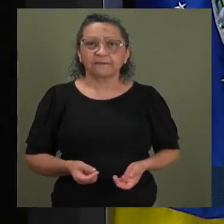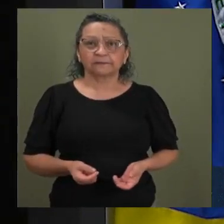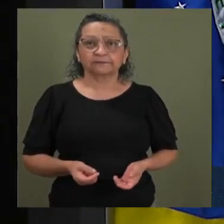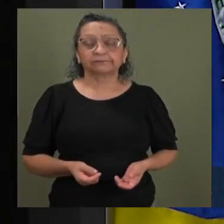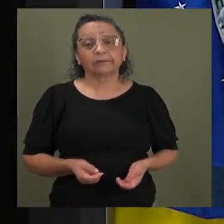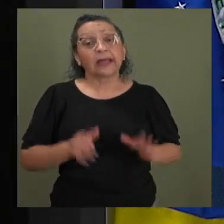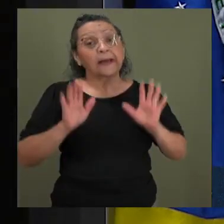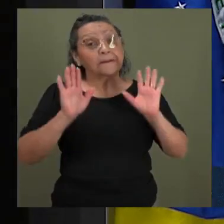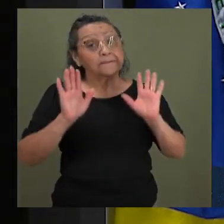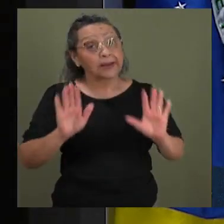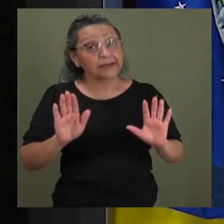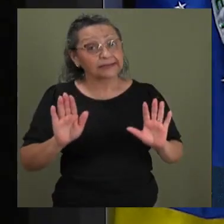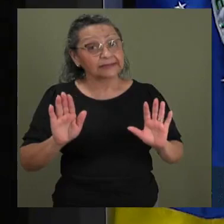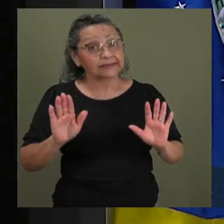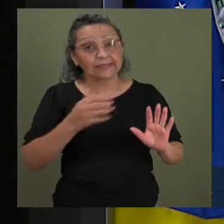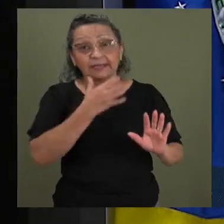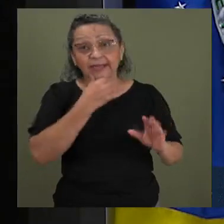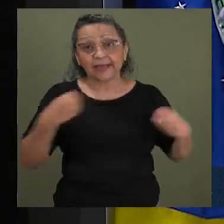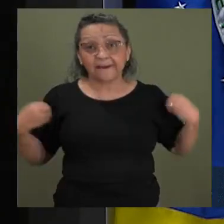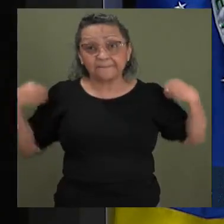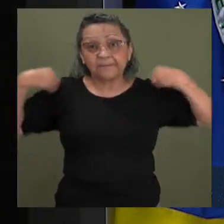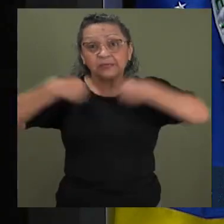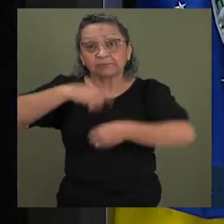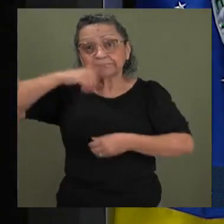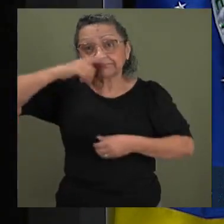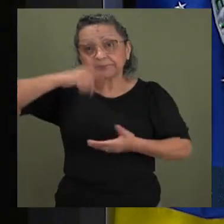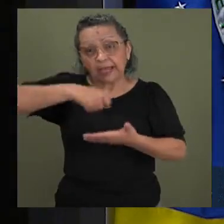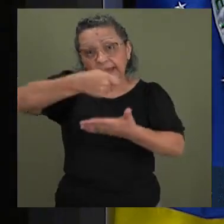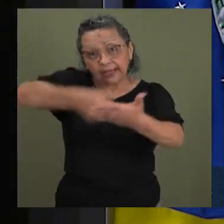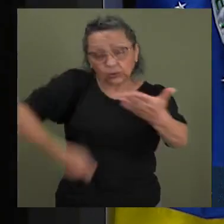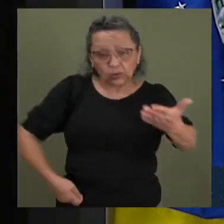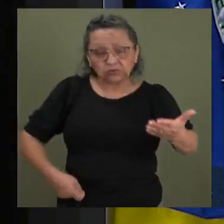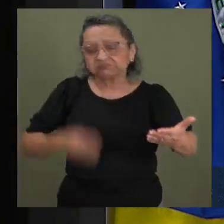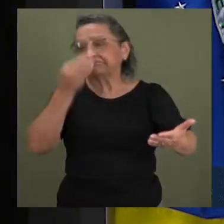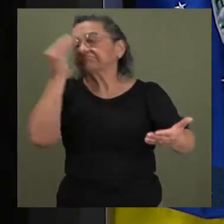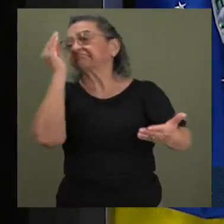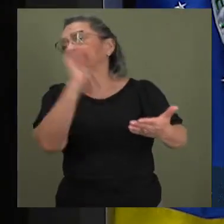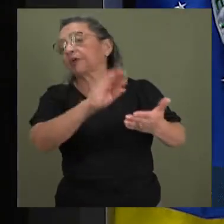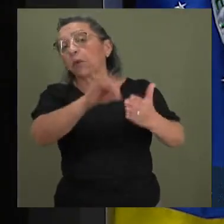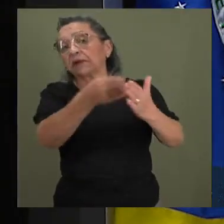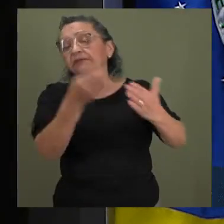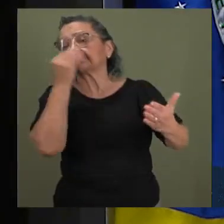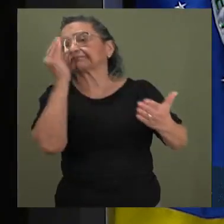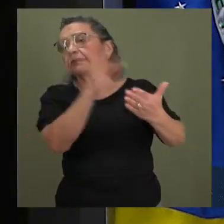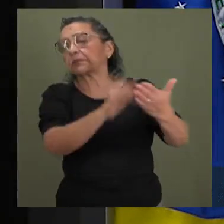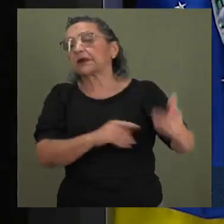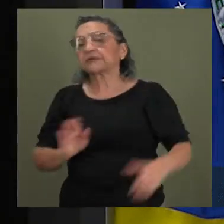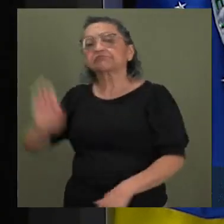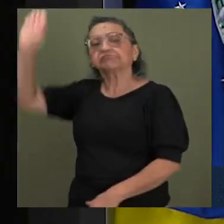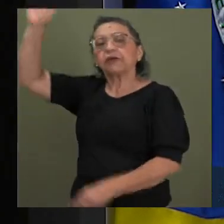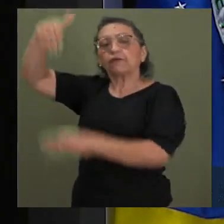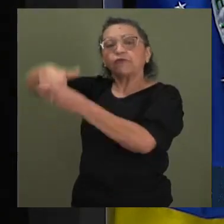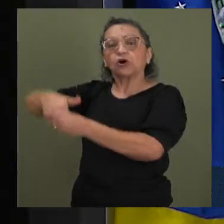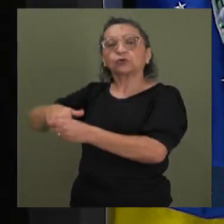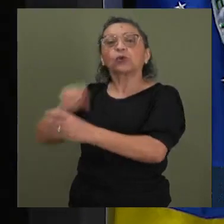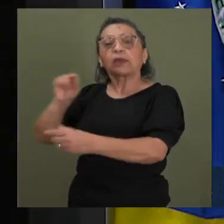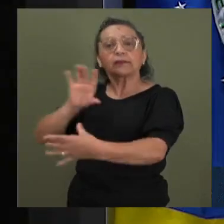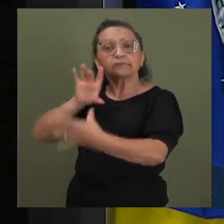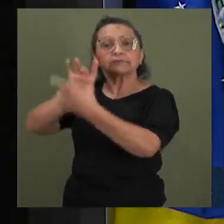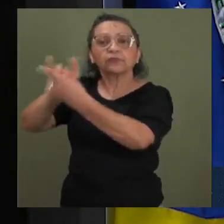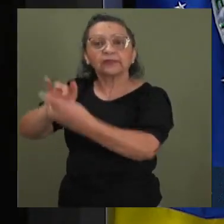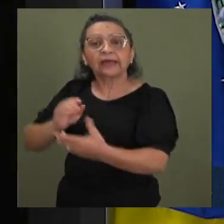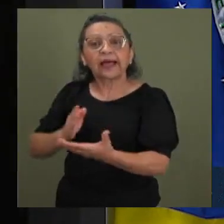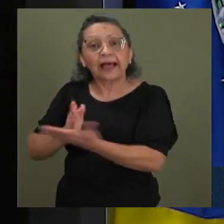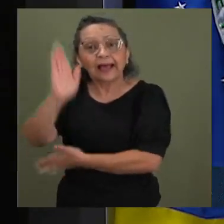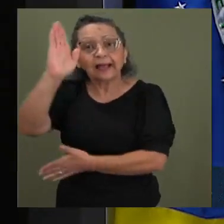Mas o relator, ministro Gilmar Mendes, ignorou tal parecer e apresentou seu voto no sentido da